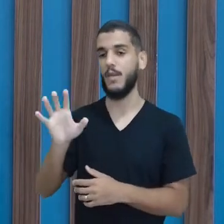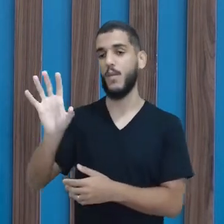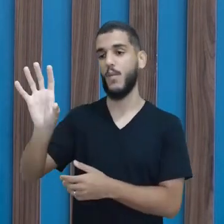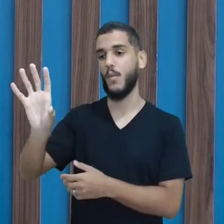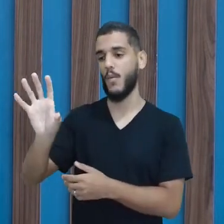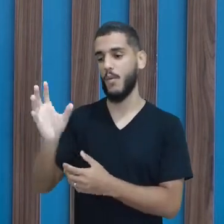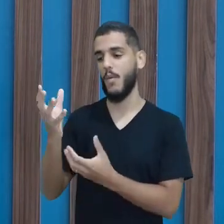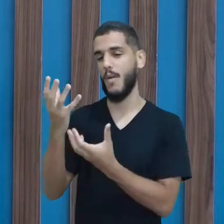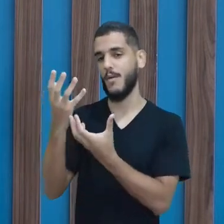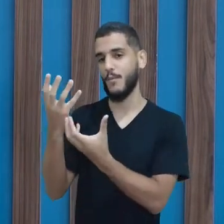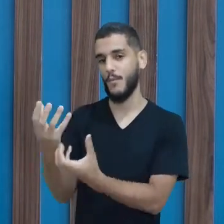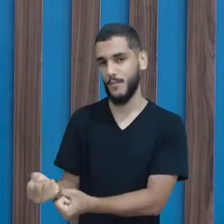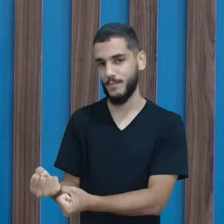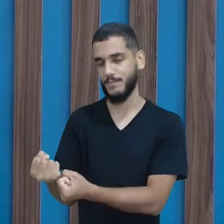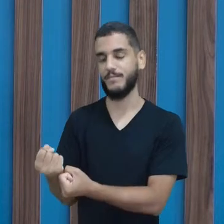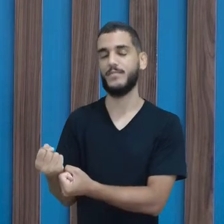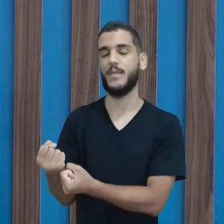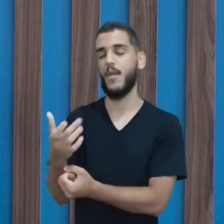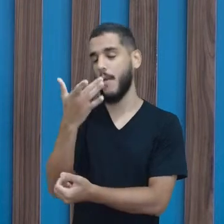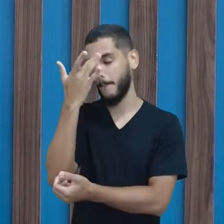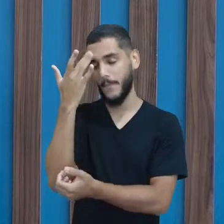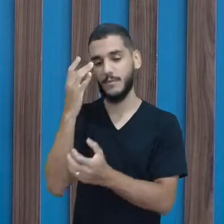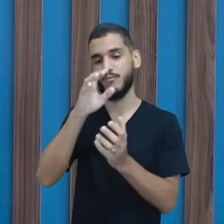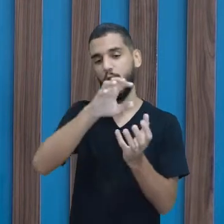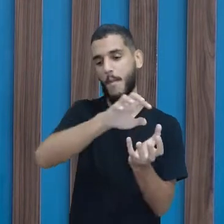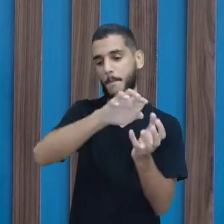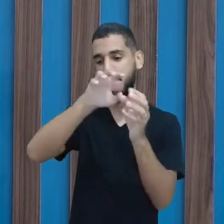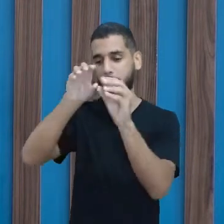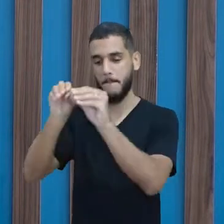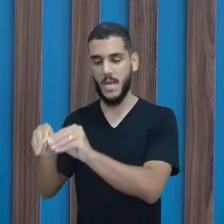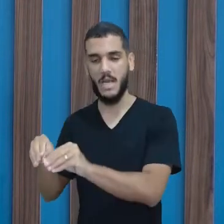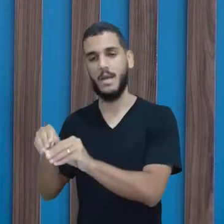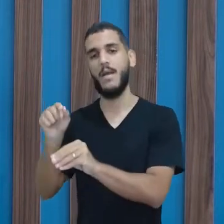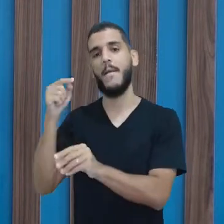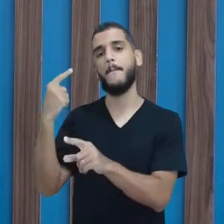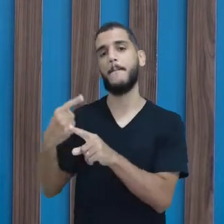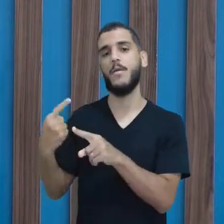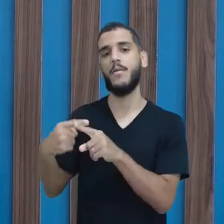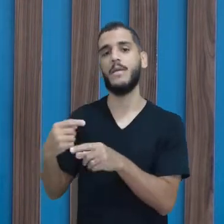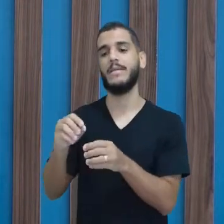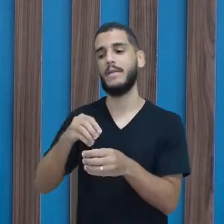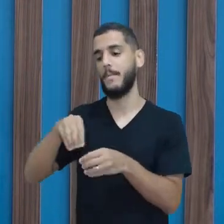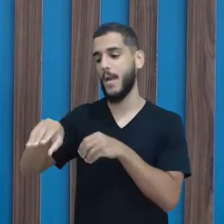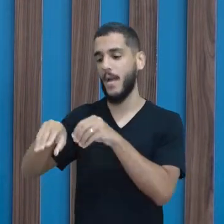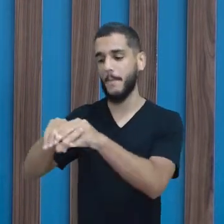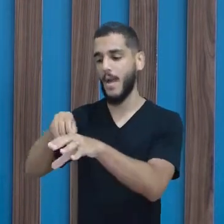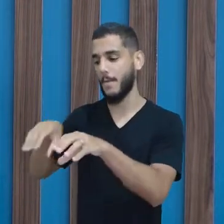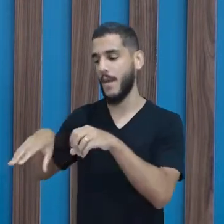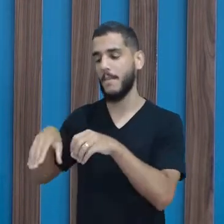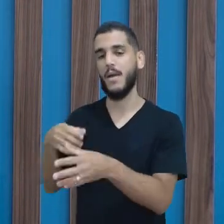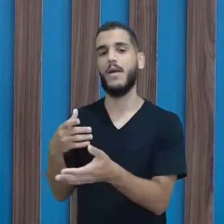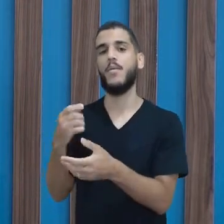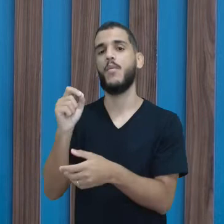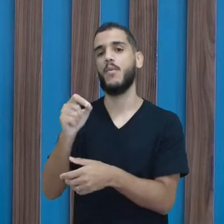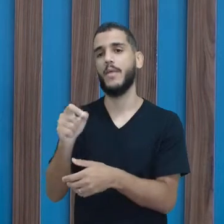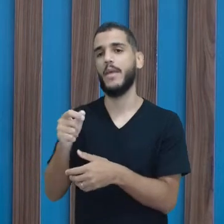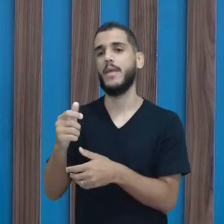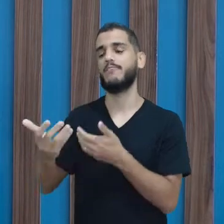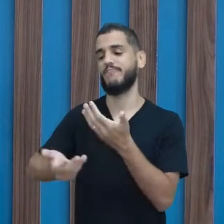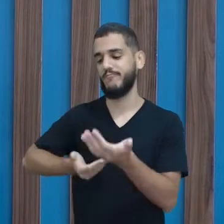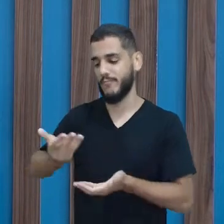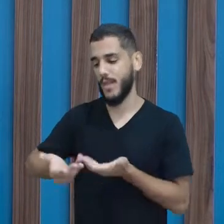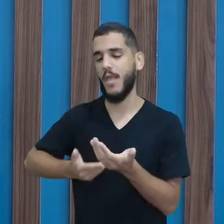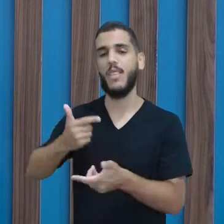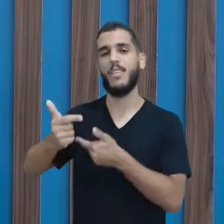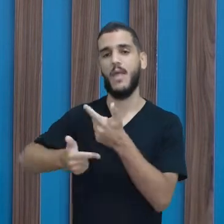essa população que migrou do setor industrial para o setor terciário, justamente na questão das distribuições dos bens de serviço, tanto no